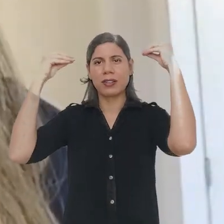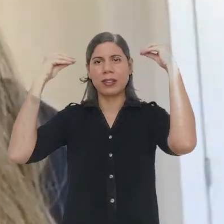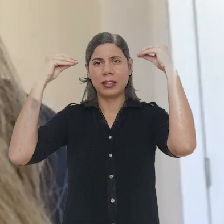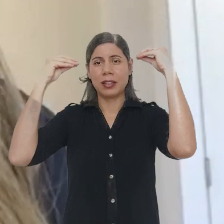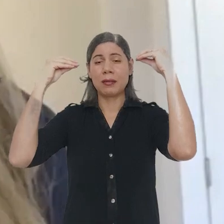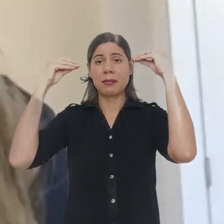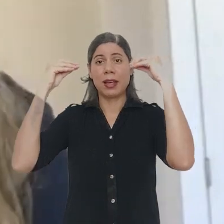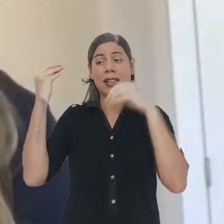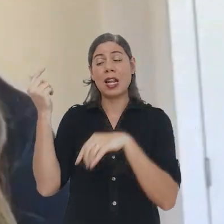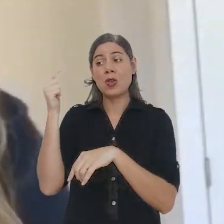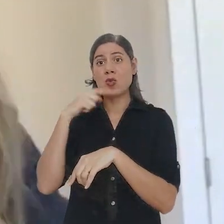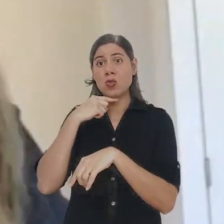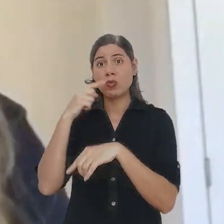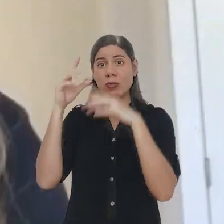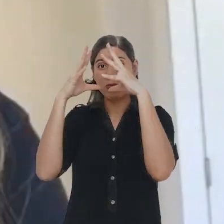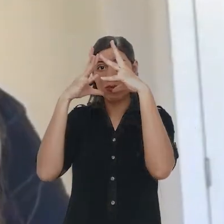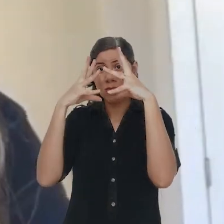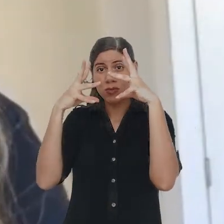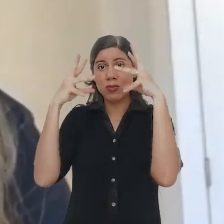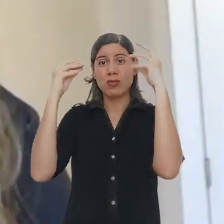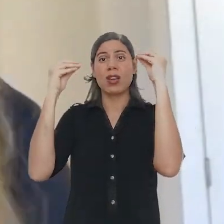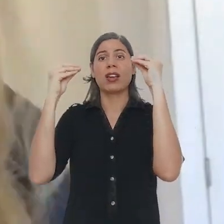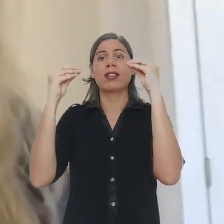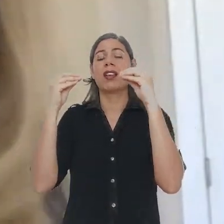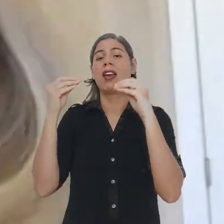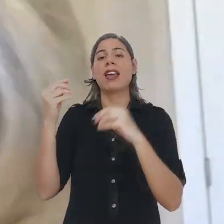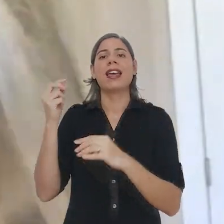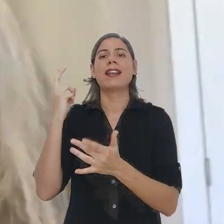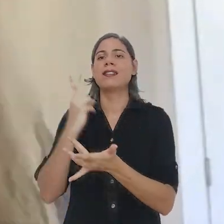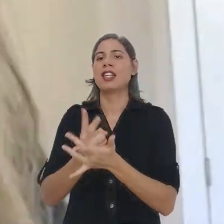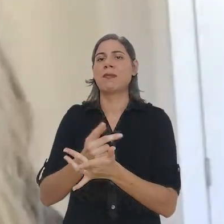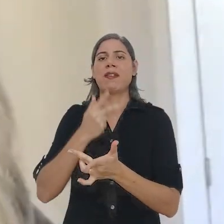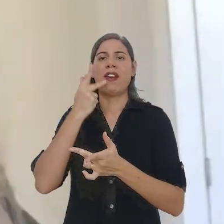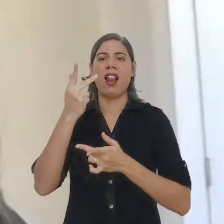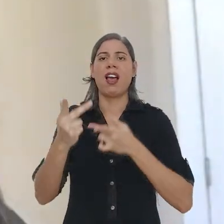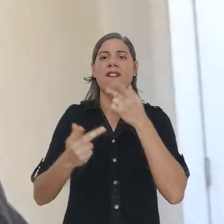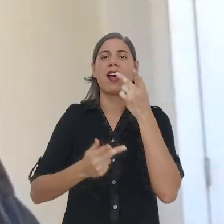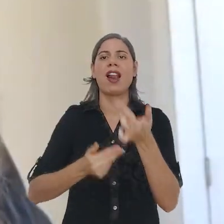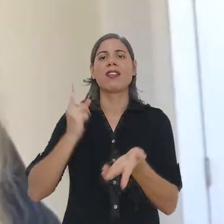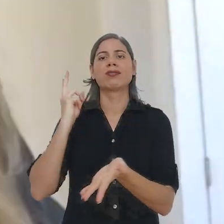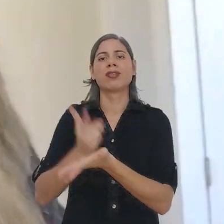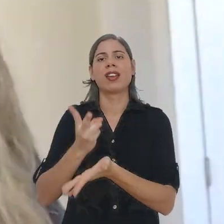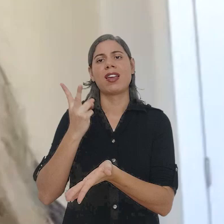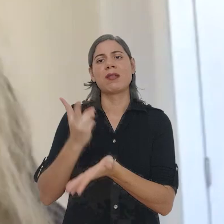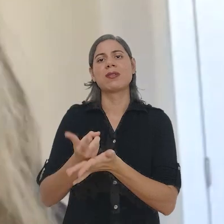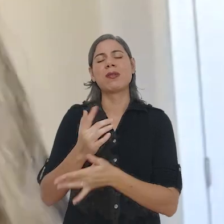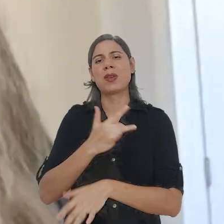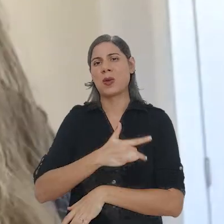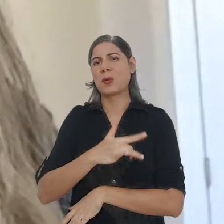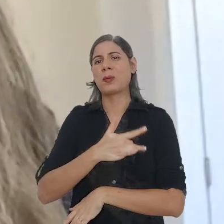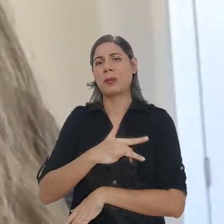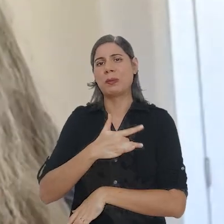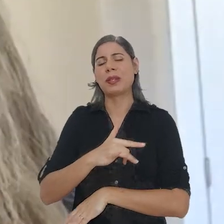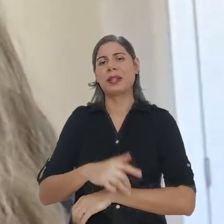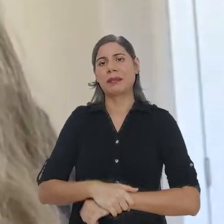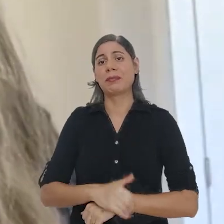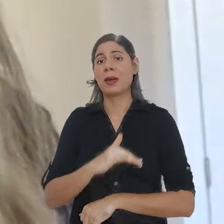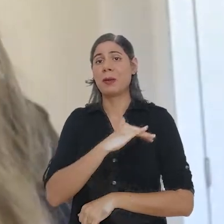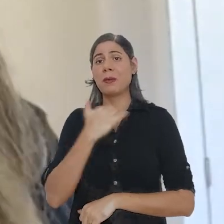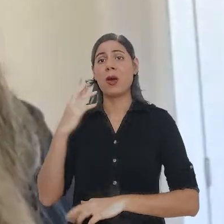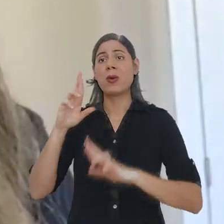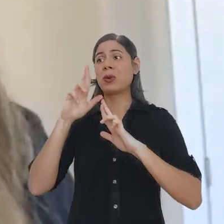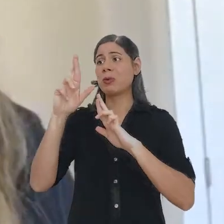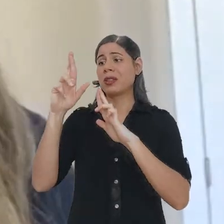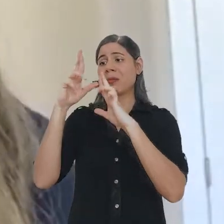Então, até ele perder total a consciência, ele não deixava de falar nisso. Então, assim, me deixou com muita pena dele, sabe? Tipo, morreu